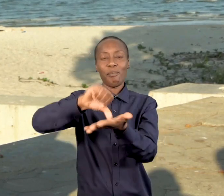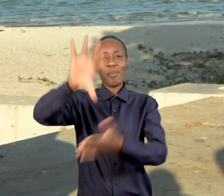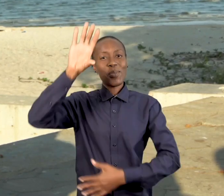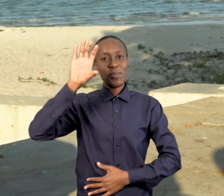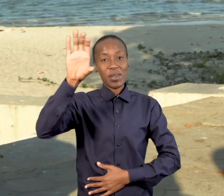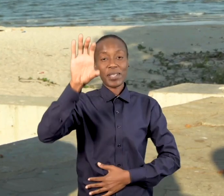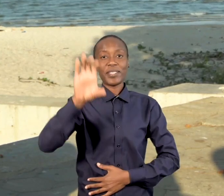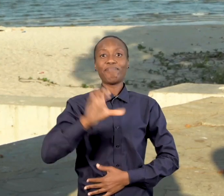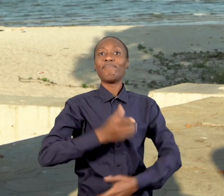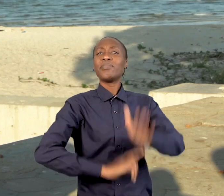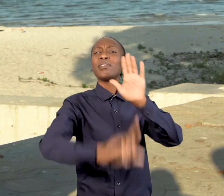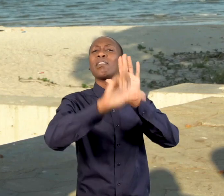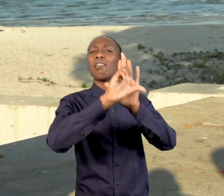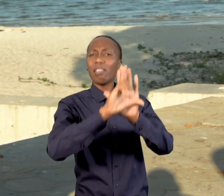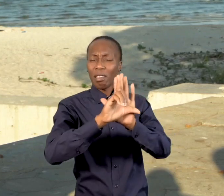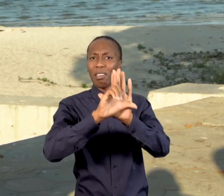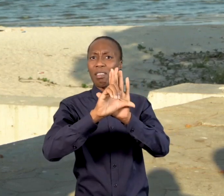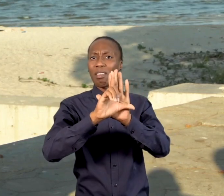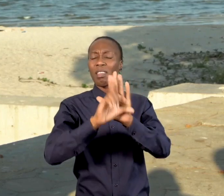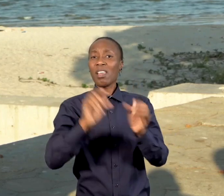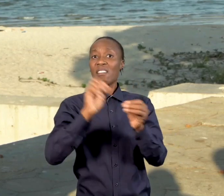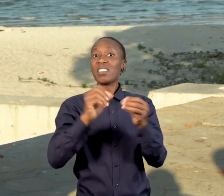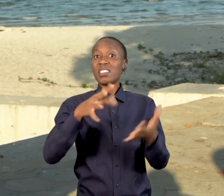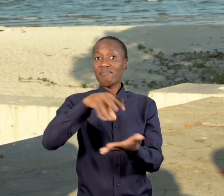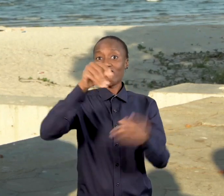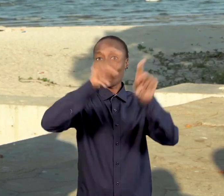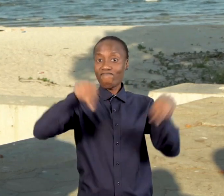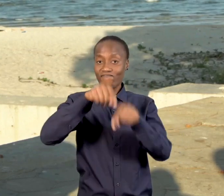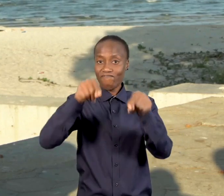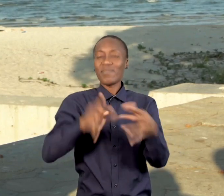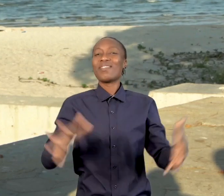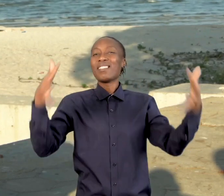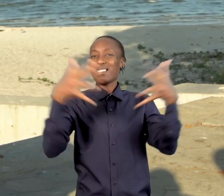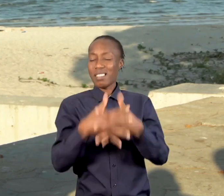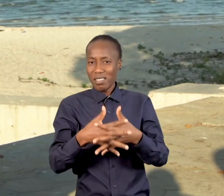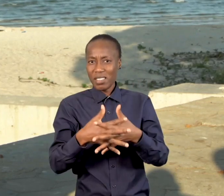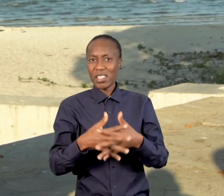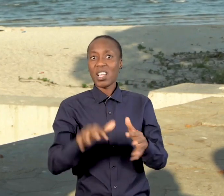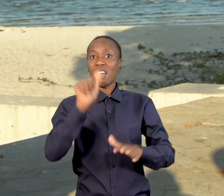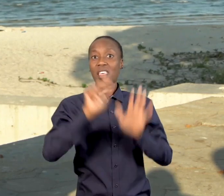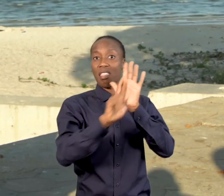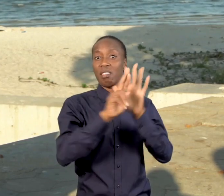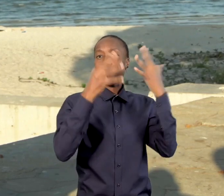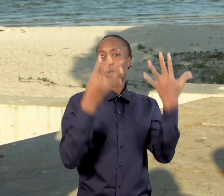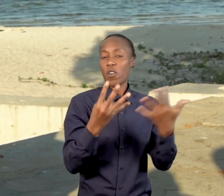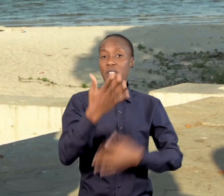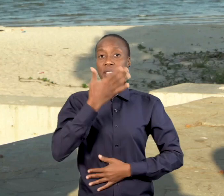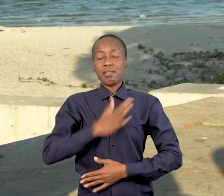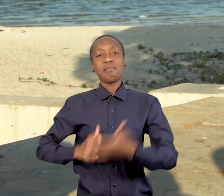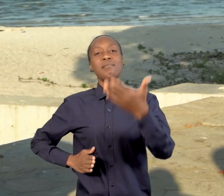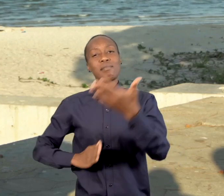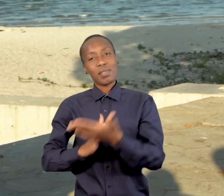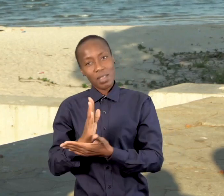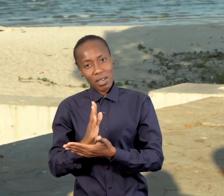país. A lei de terra é clara e proíbe expressamente no artigo 9 a aquisição